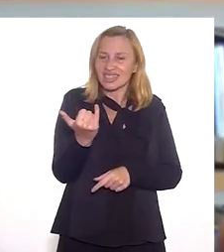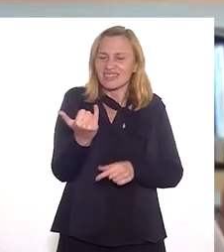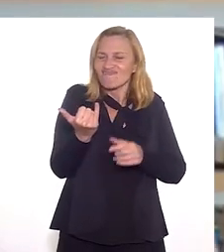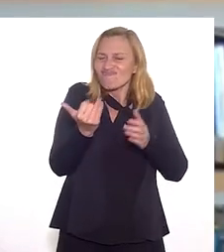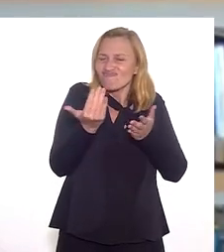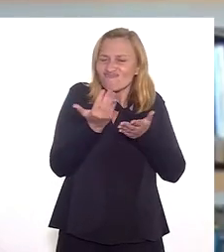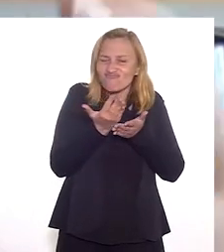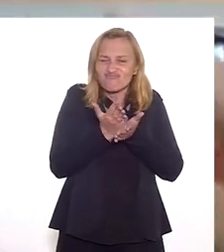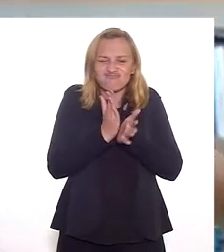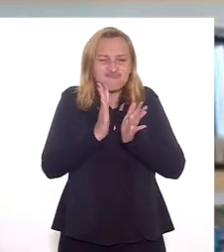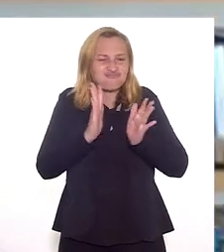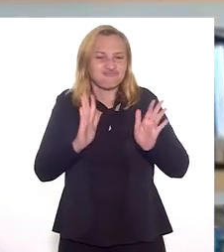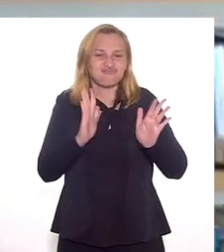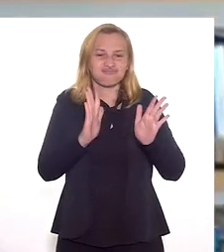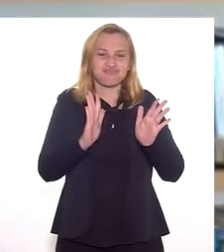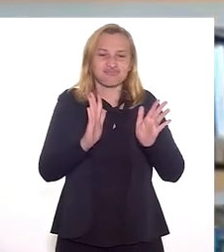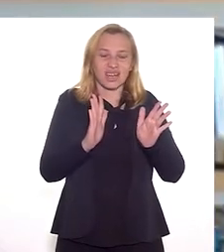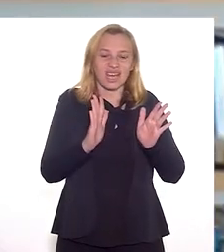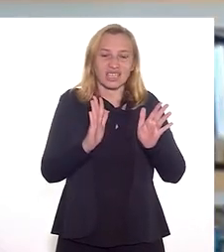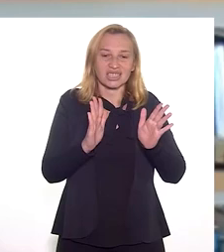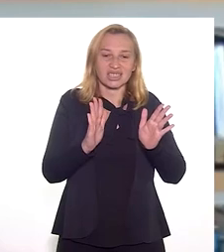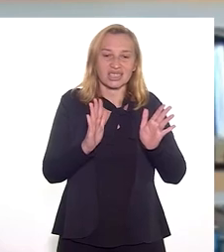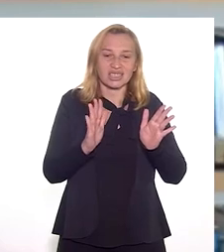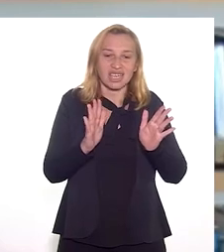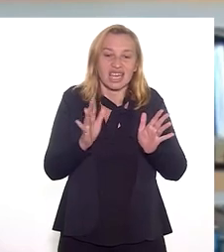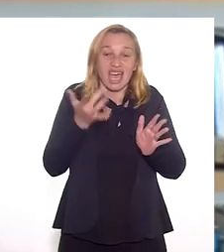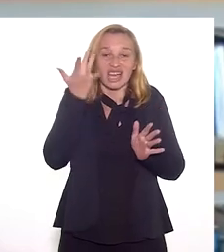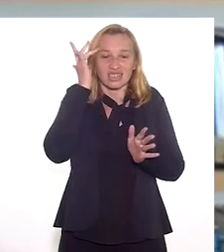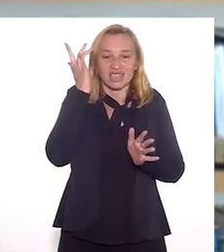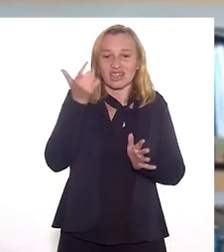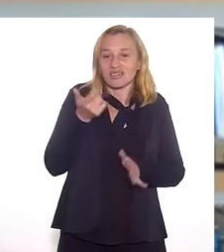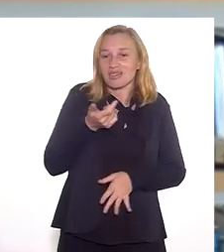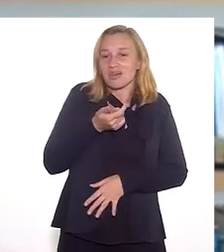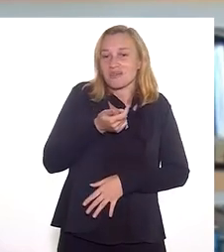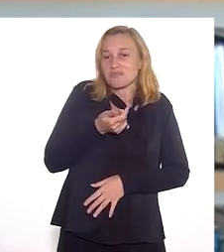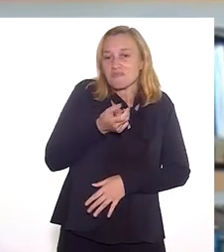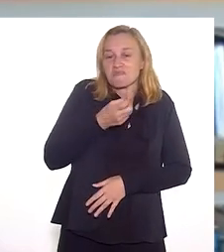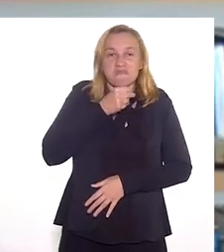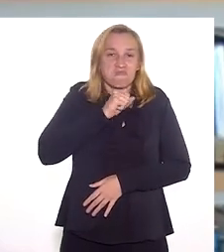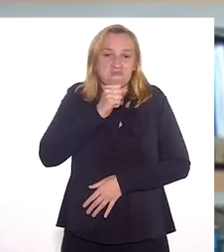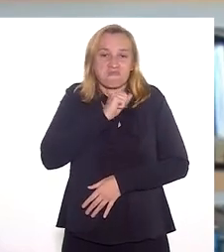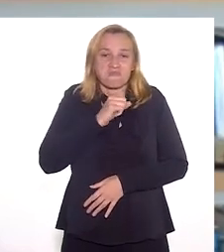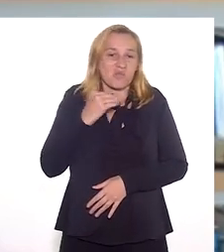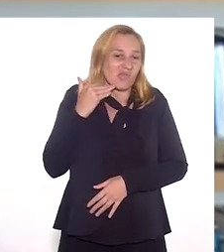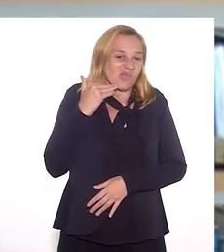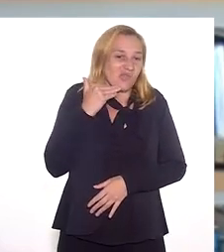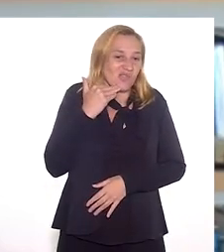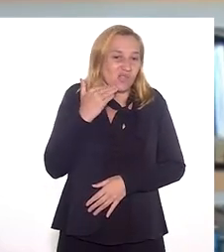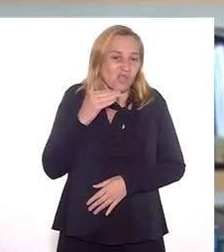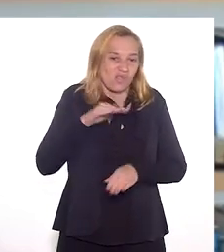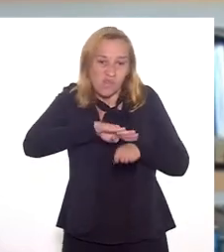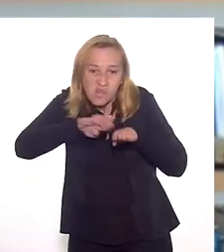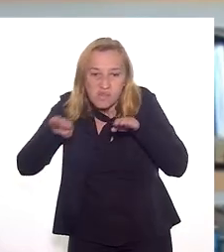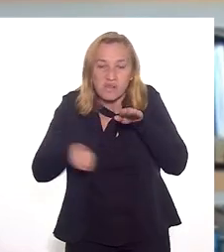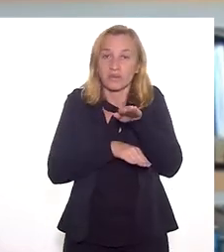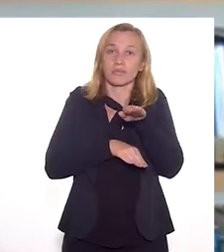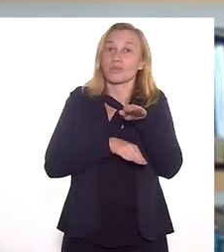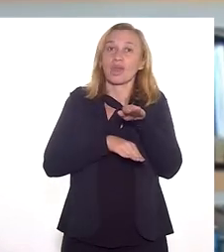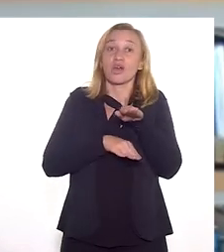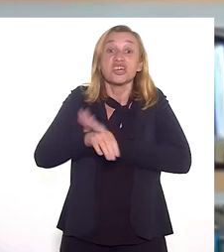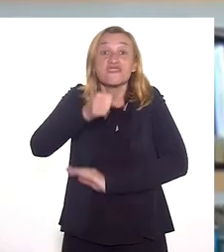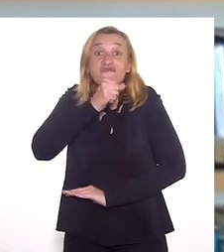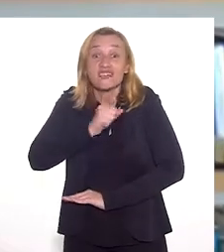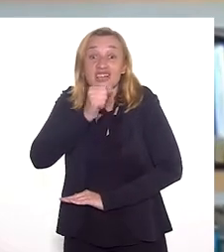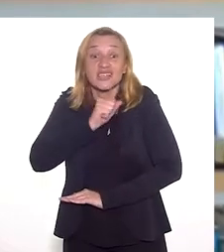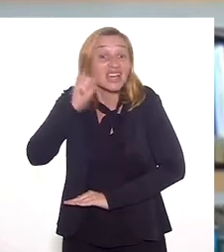necessário é desmistificar a velhice como se fosse um defeito ou um adjetivo de